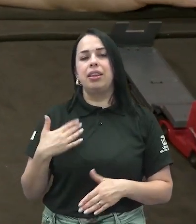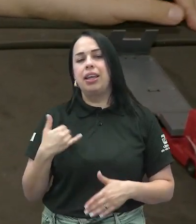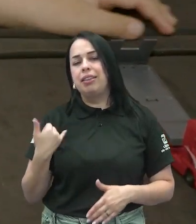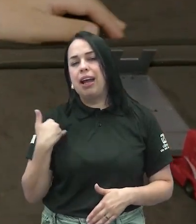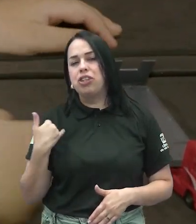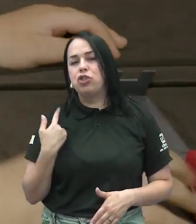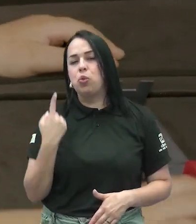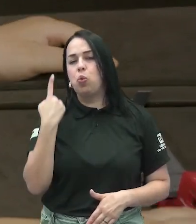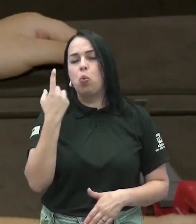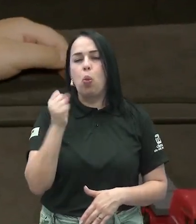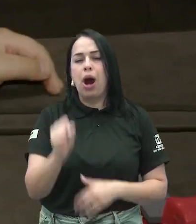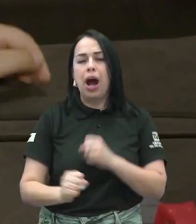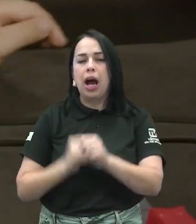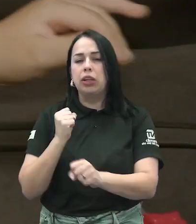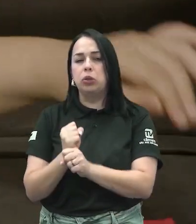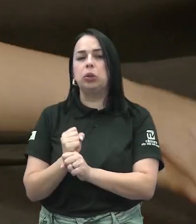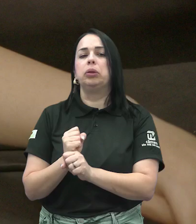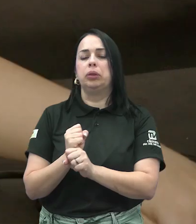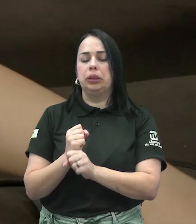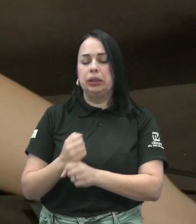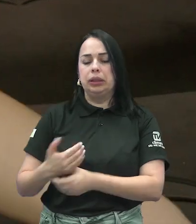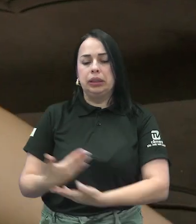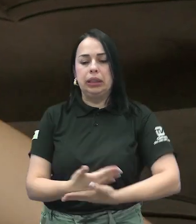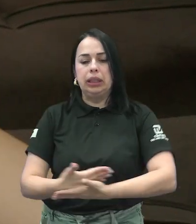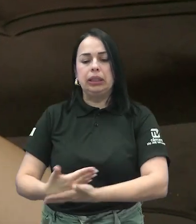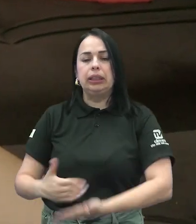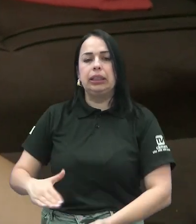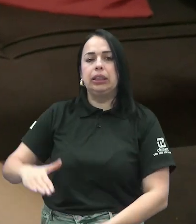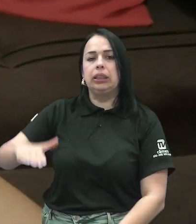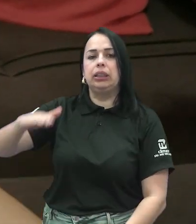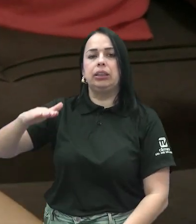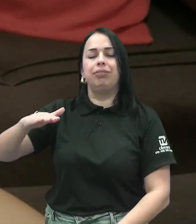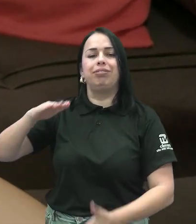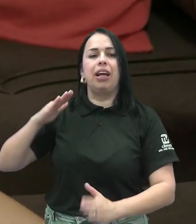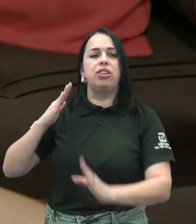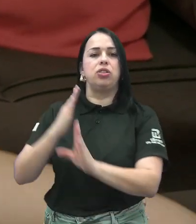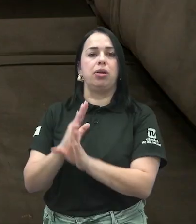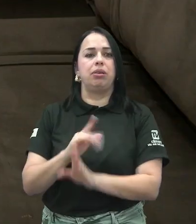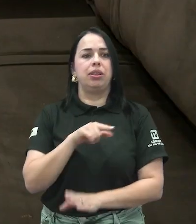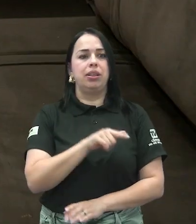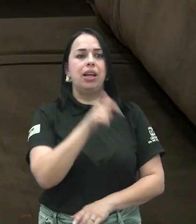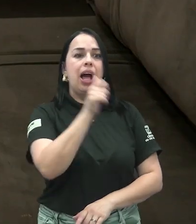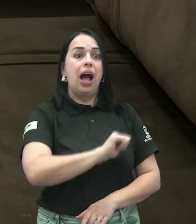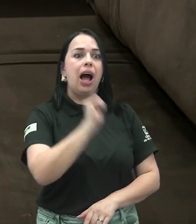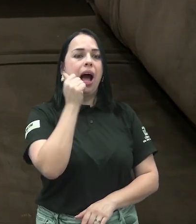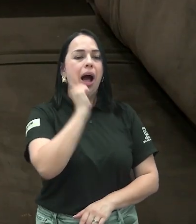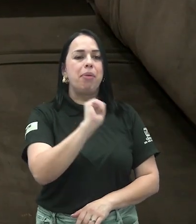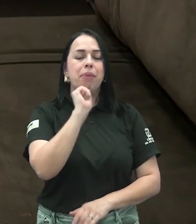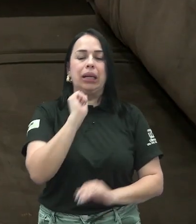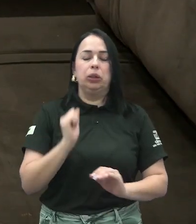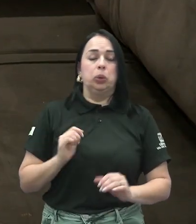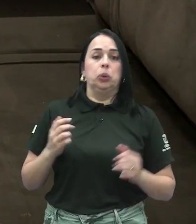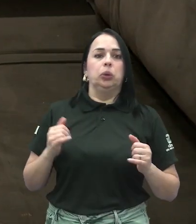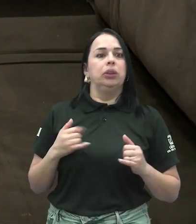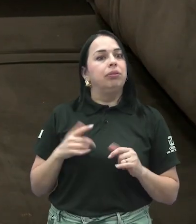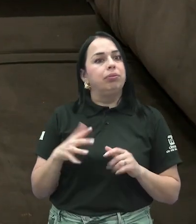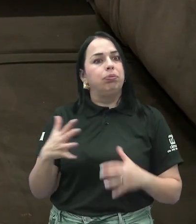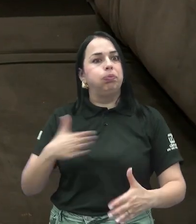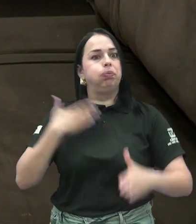após os 18 meses, trouxe sentimentos mistos para a família. O choque da